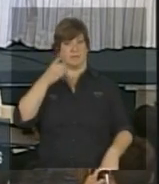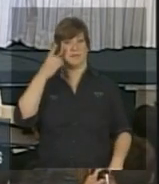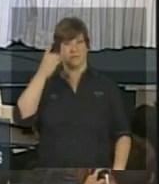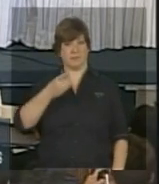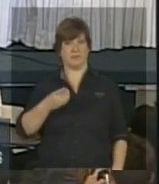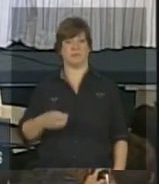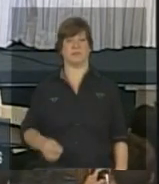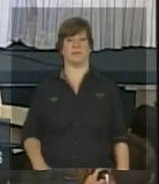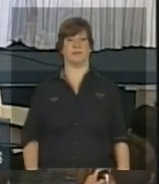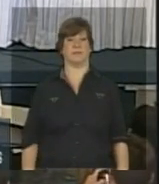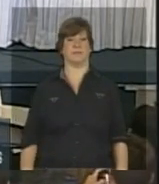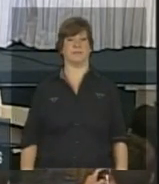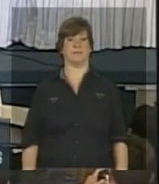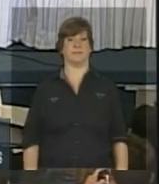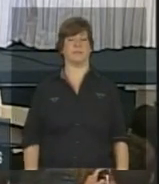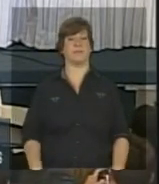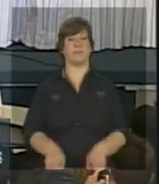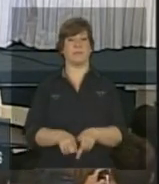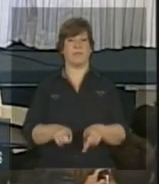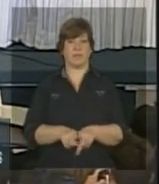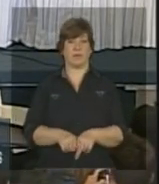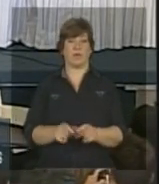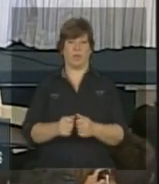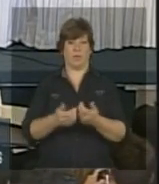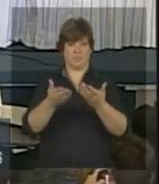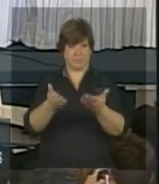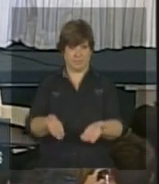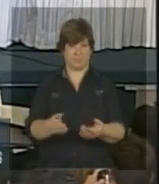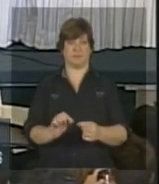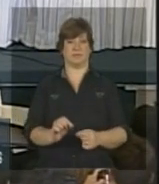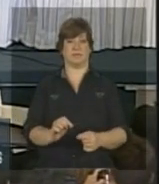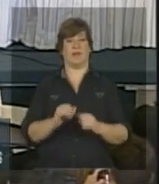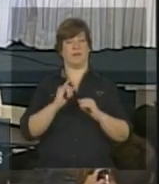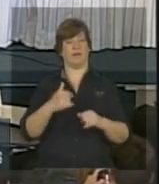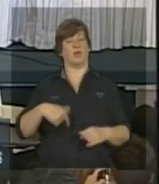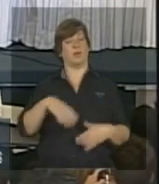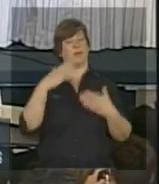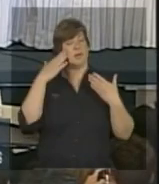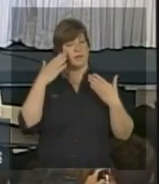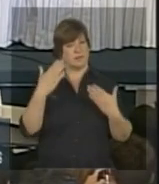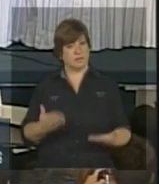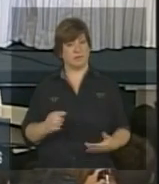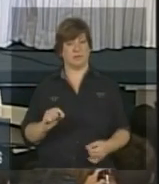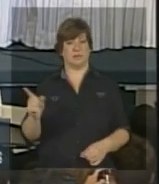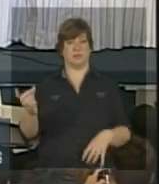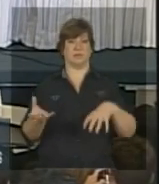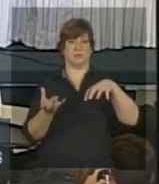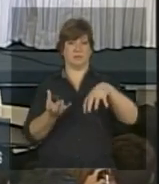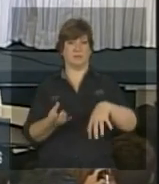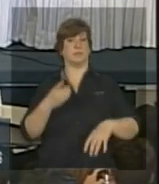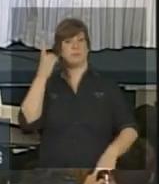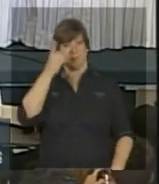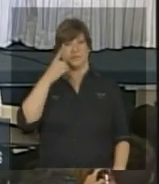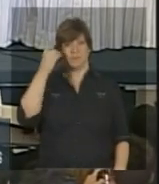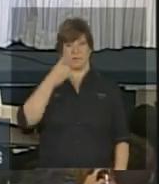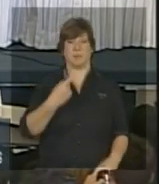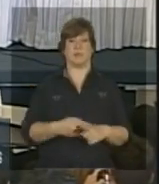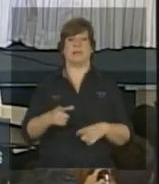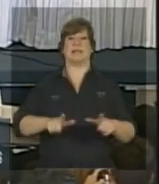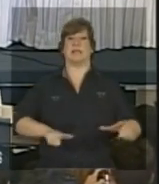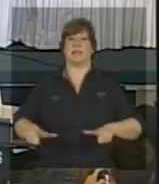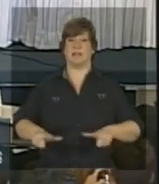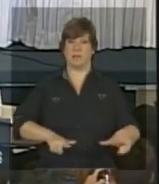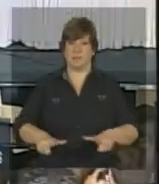E através da senhora, dizer do nosso agradecimento à Câmara dos Deputados pelo